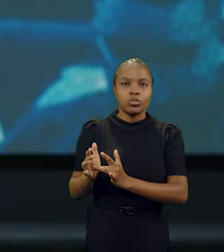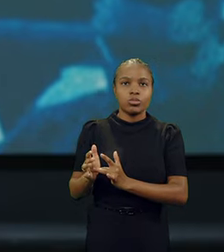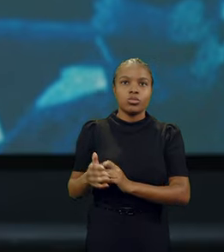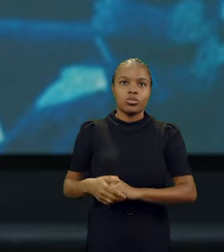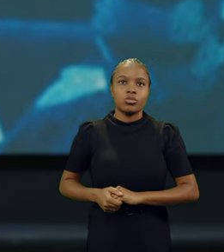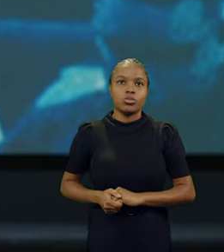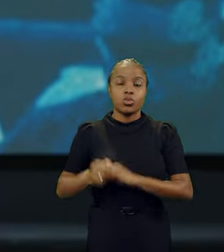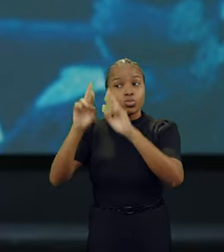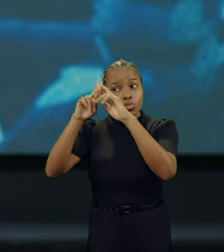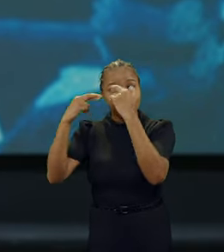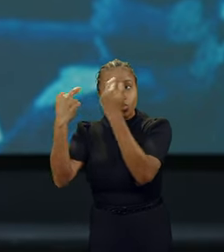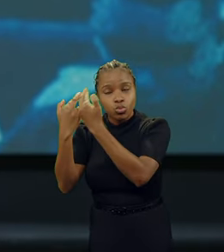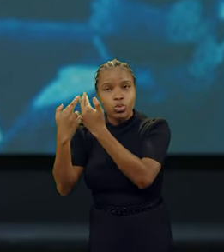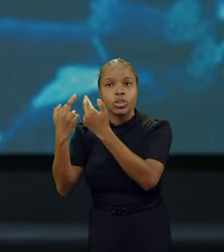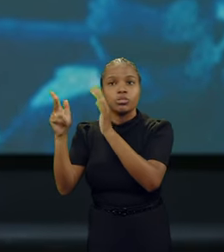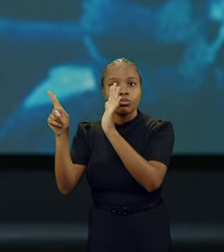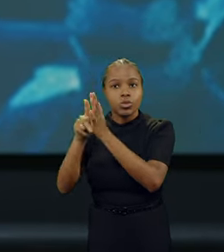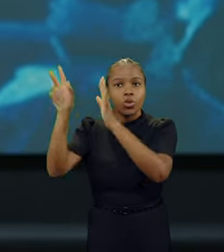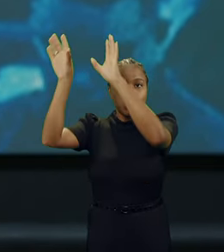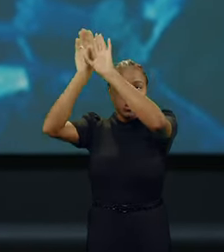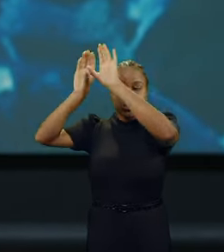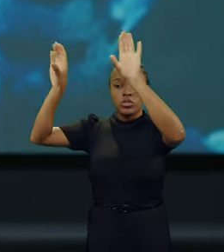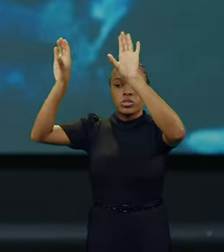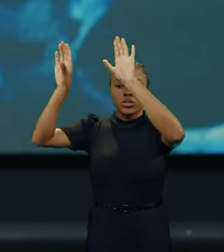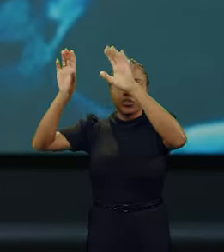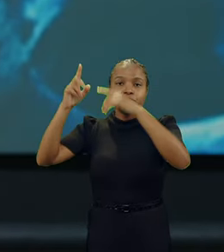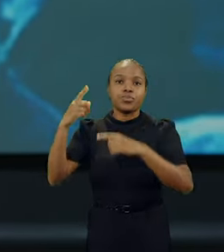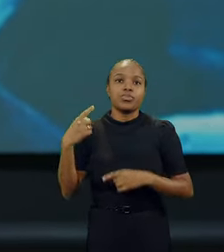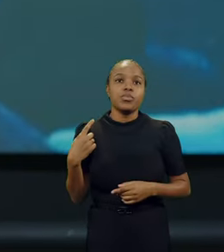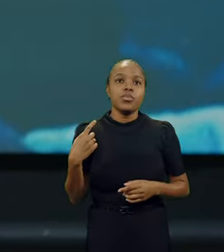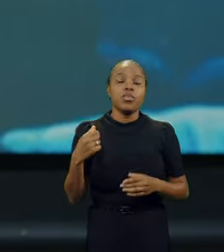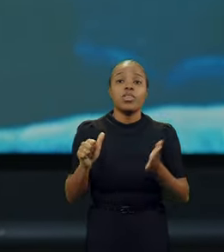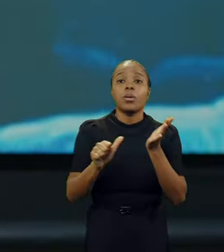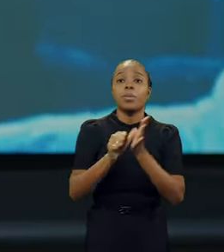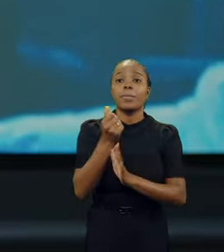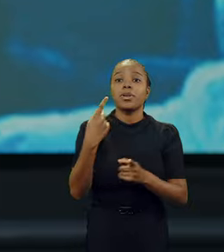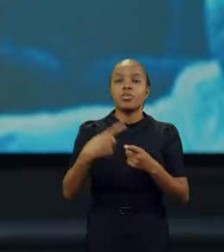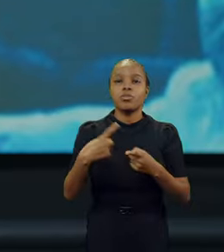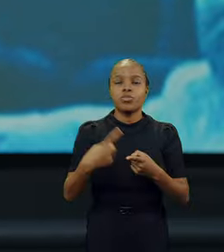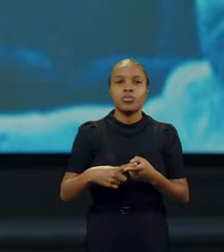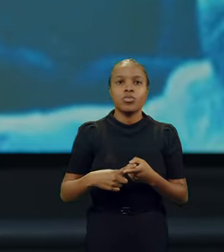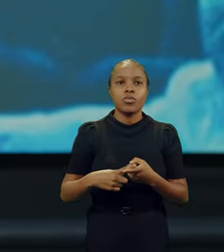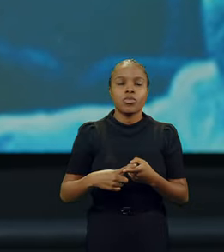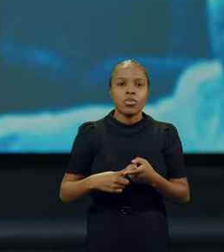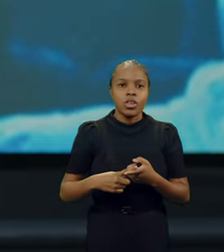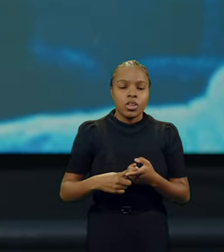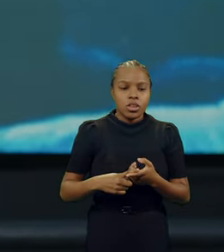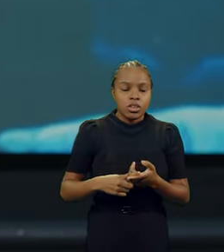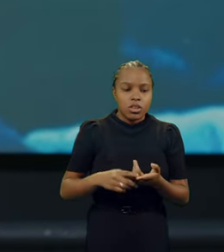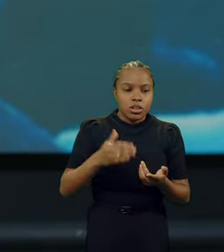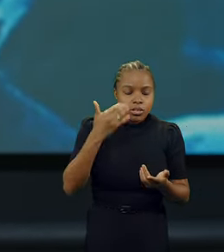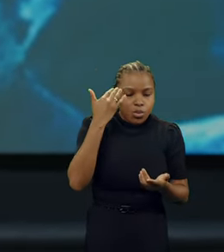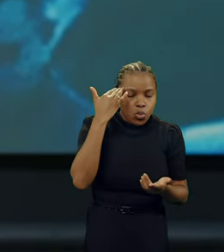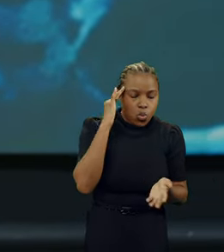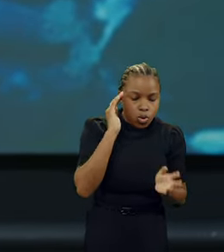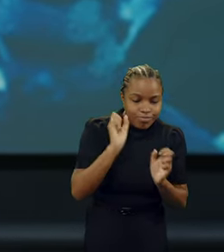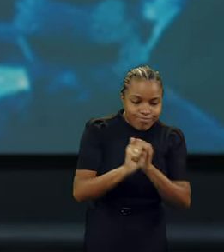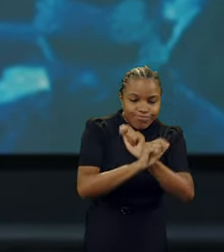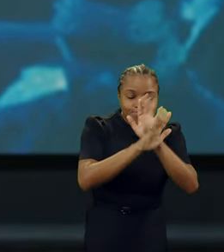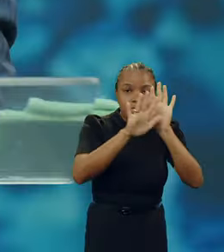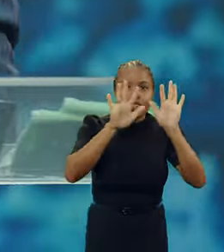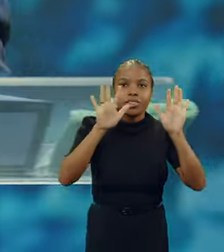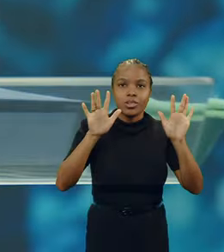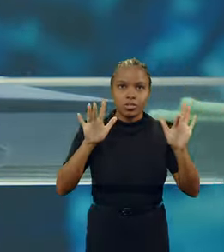reino. Primeiro, porque eles interpretaram mal as profecias bíblicas. Em